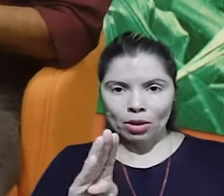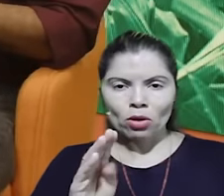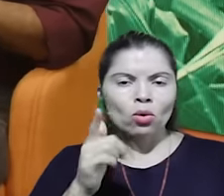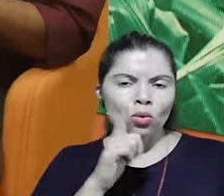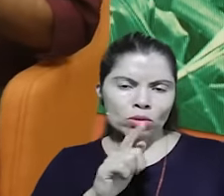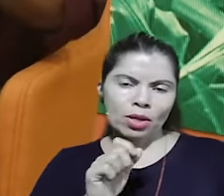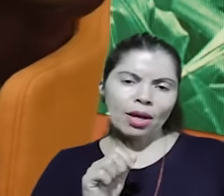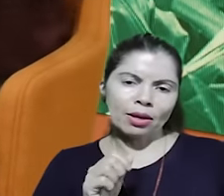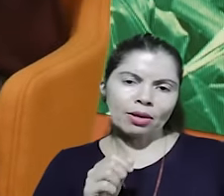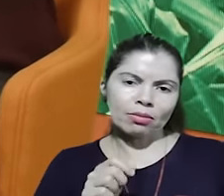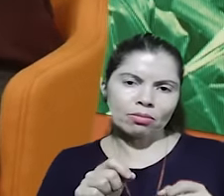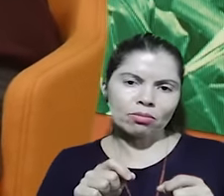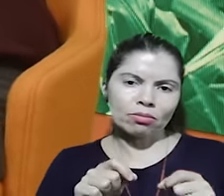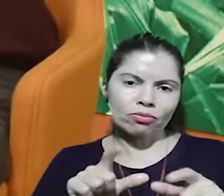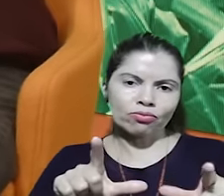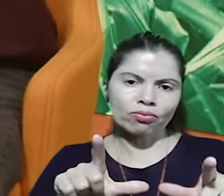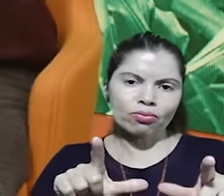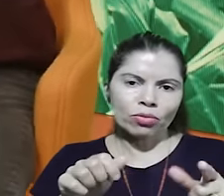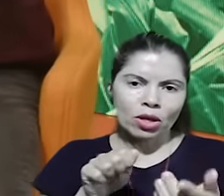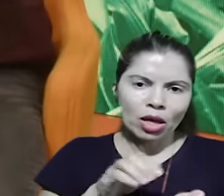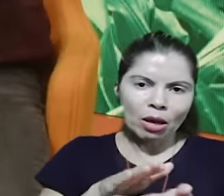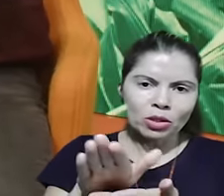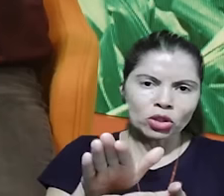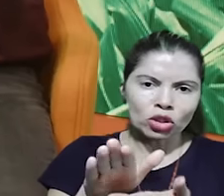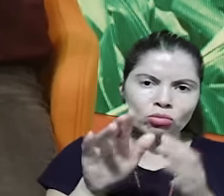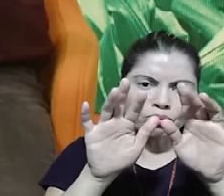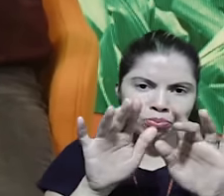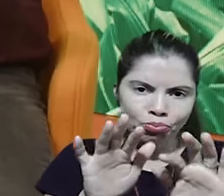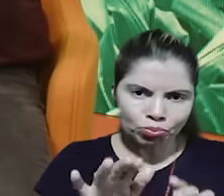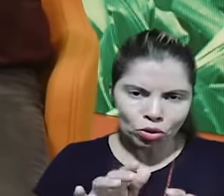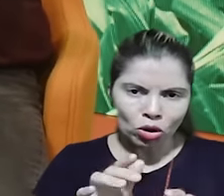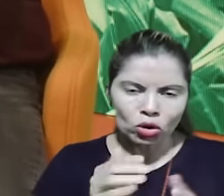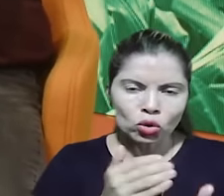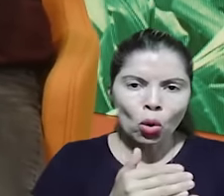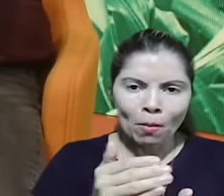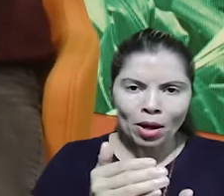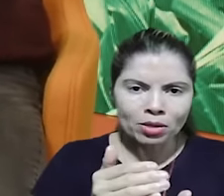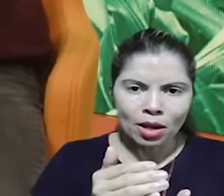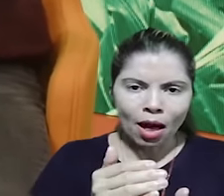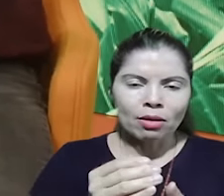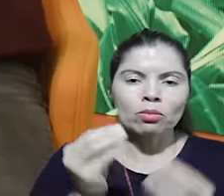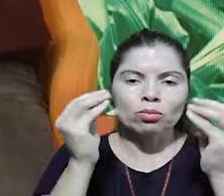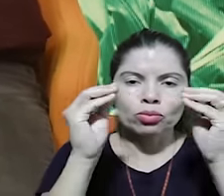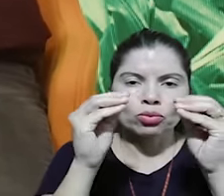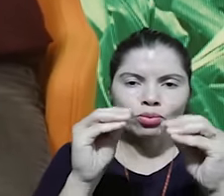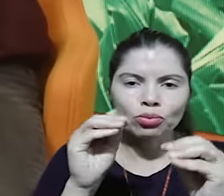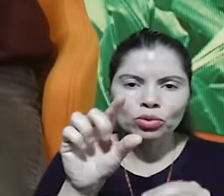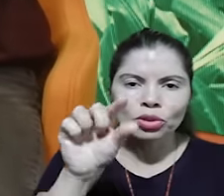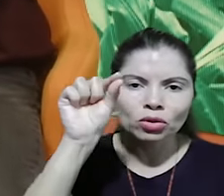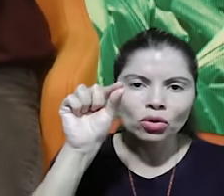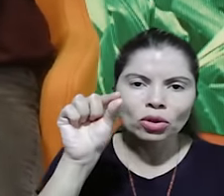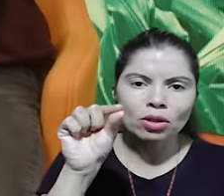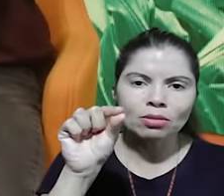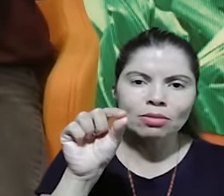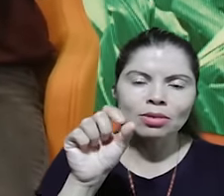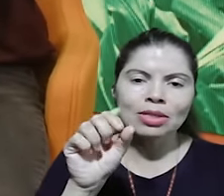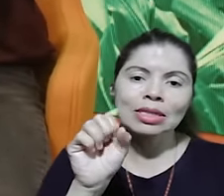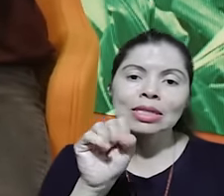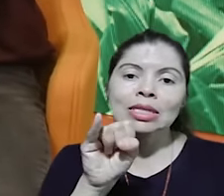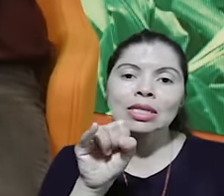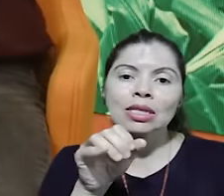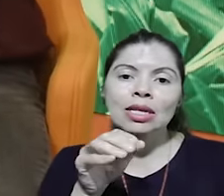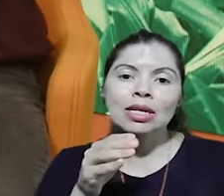porque no no momento lá quando a gente começa a iniciar a emissão do documento fiscal tem lá você seleciona se é saída ou se é entrada